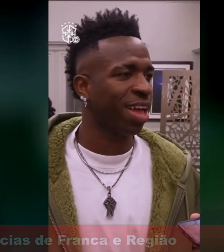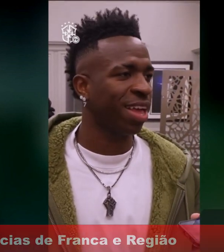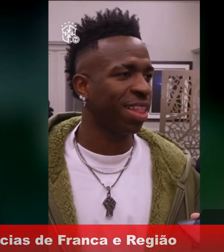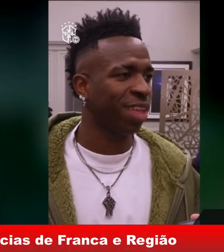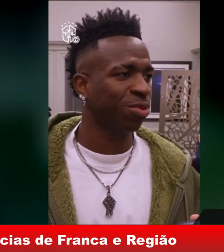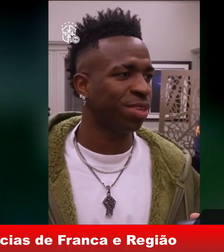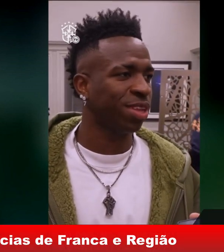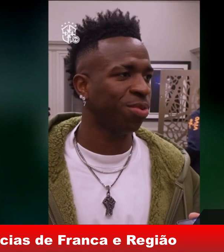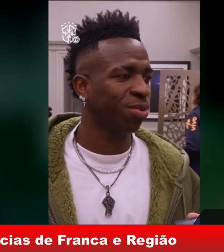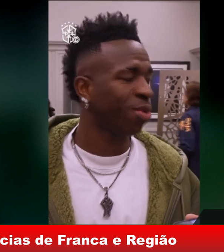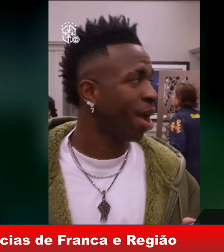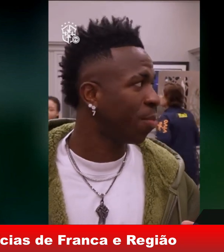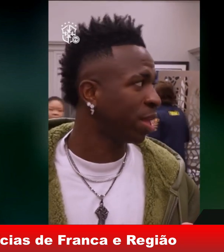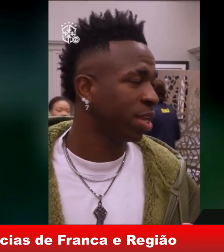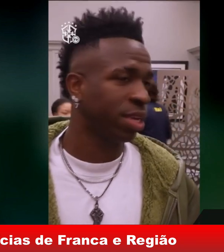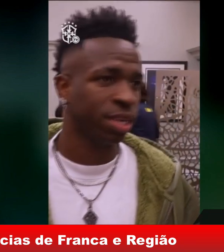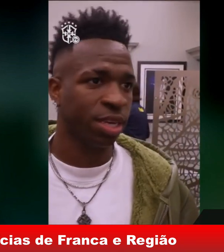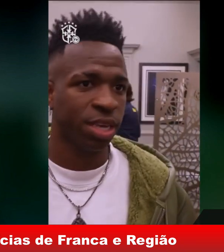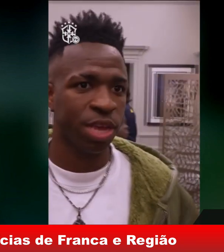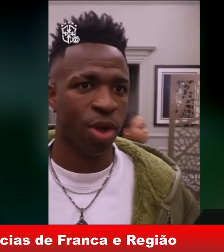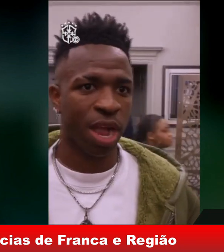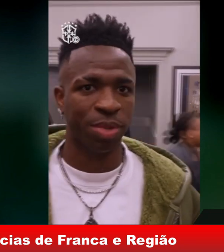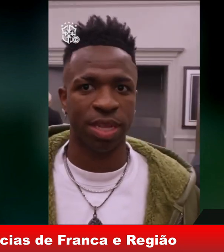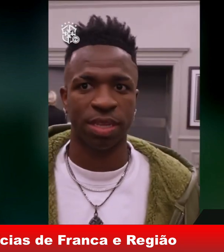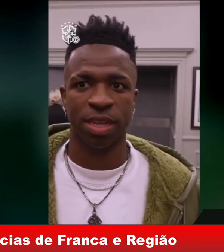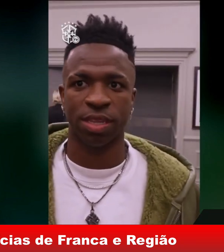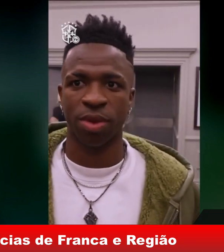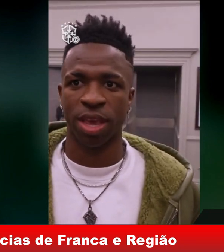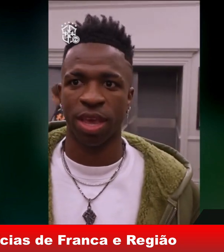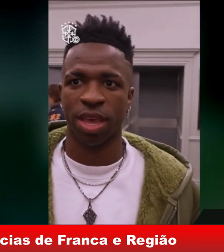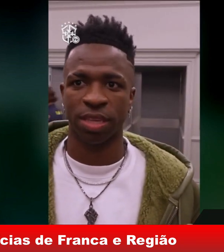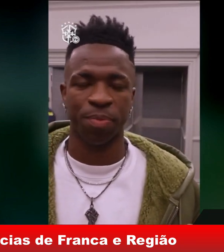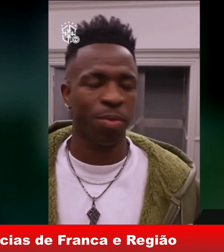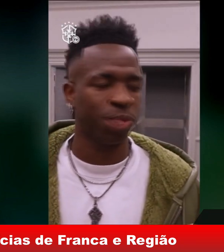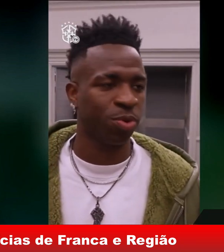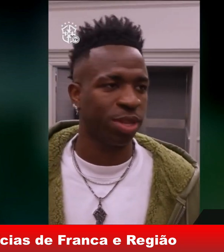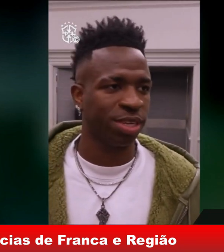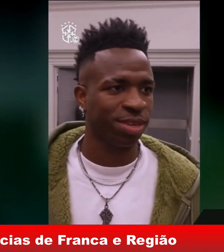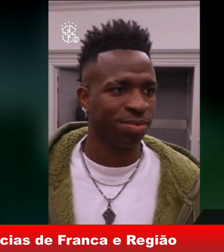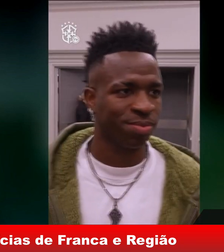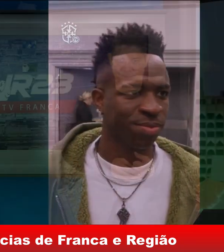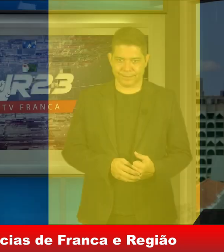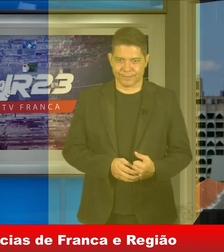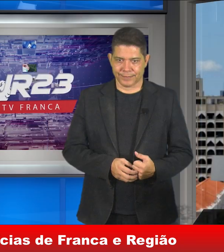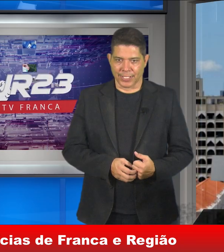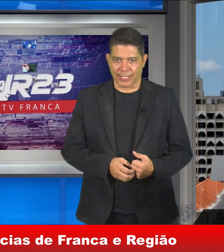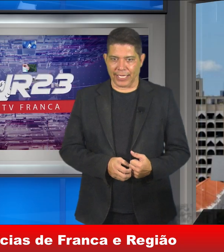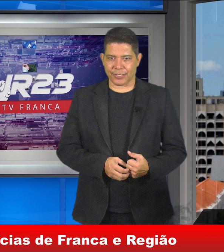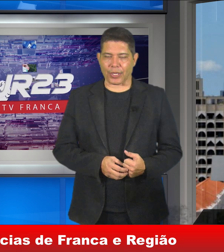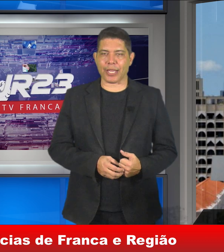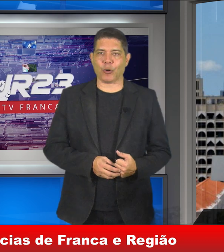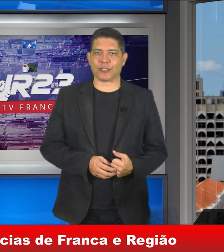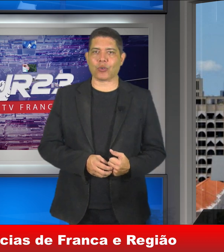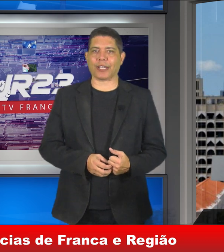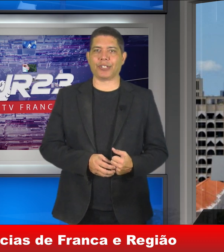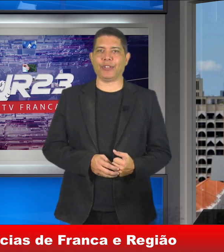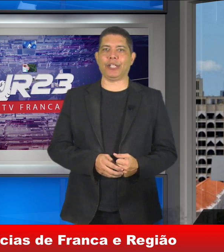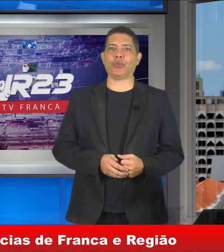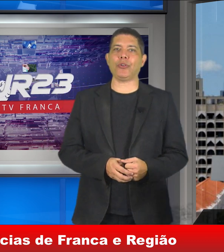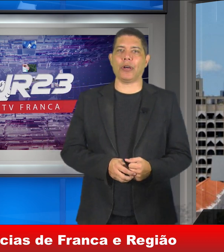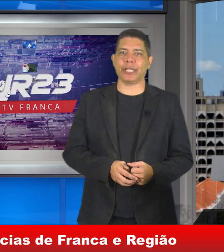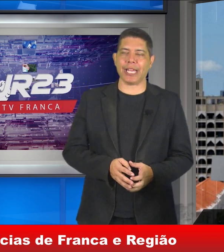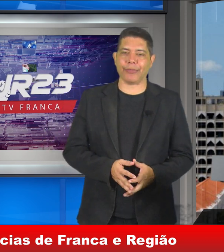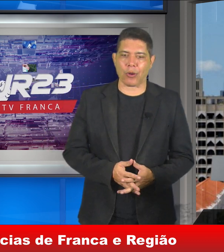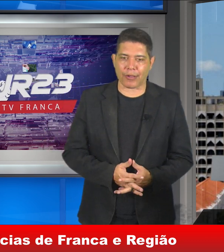maioria da torcida do Real Madrid e com a camisa da seleção, que é sempre o mais importante. É isso aí, boa sorte,